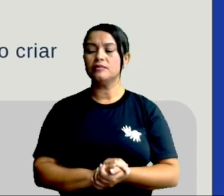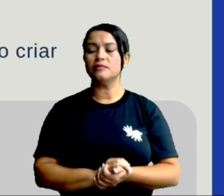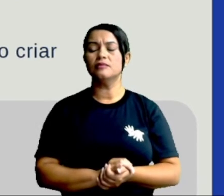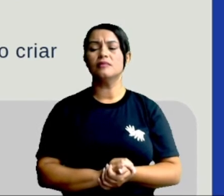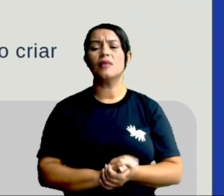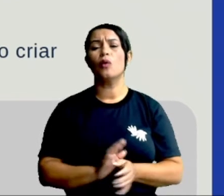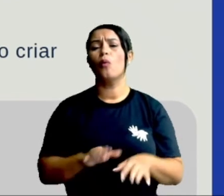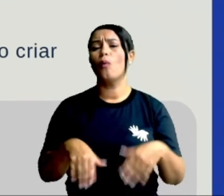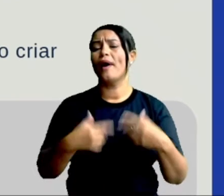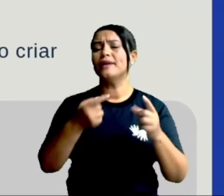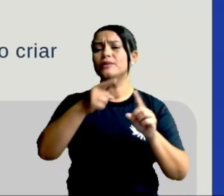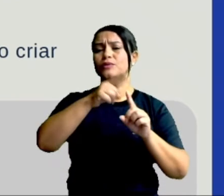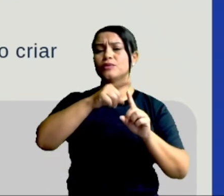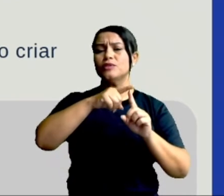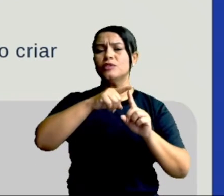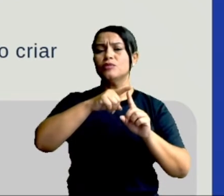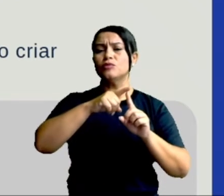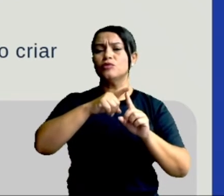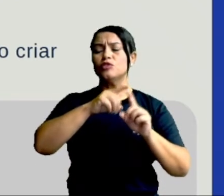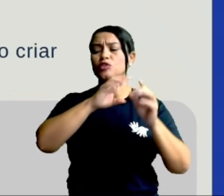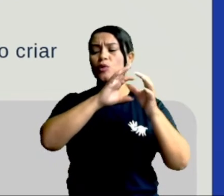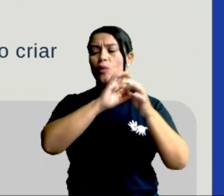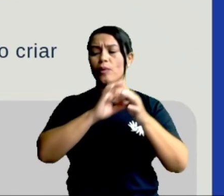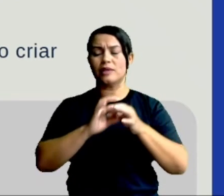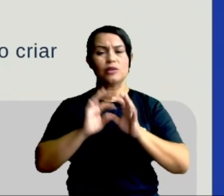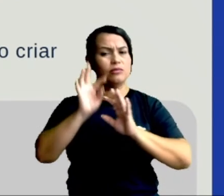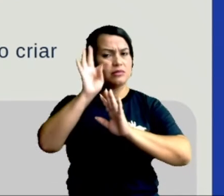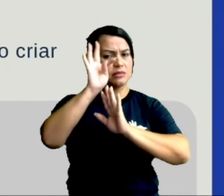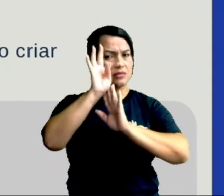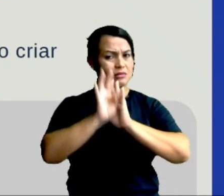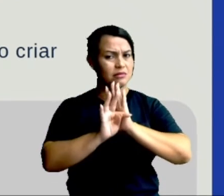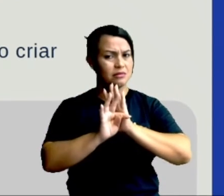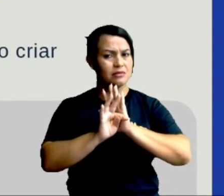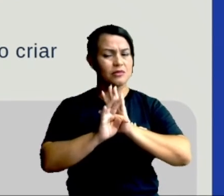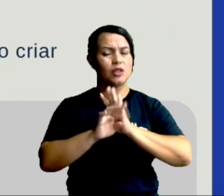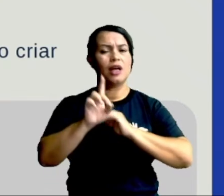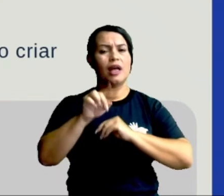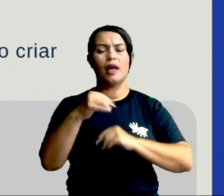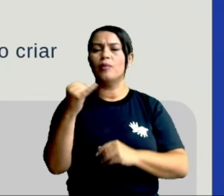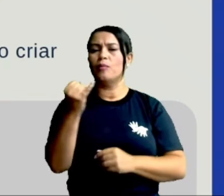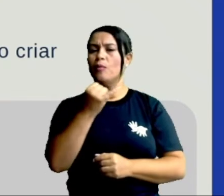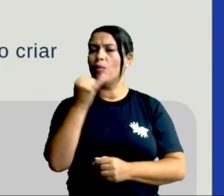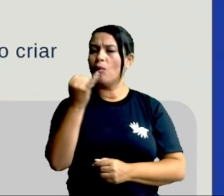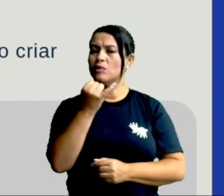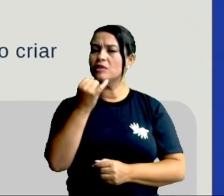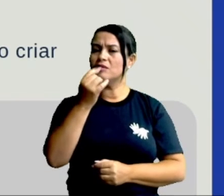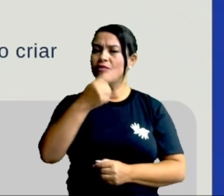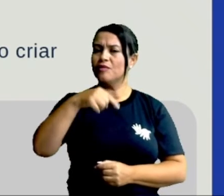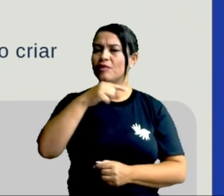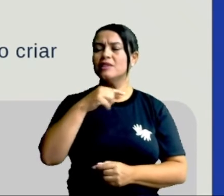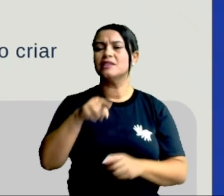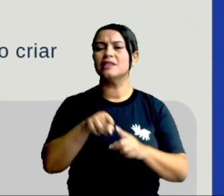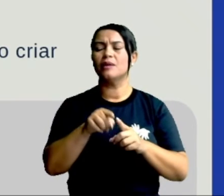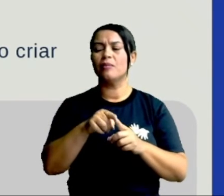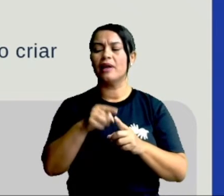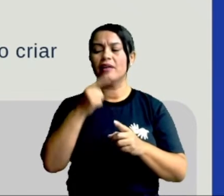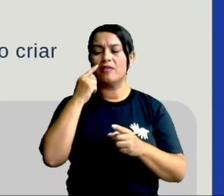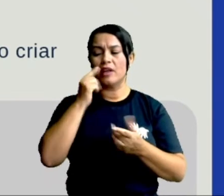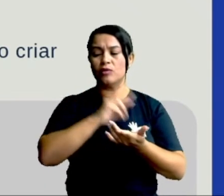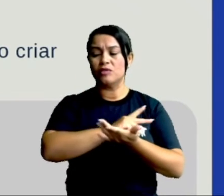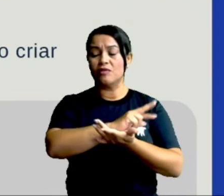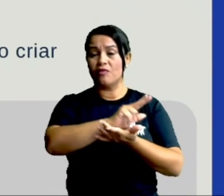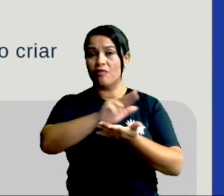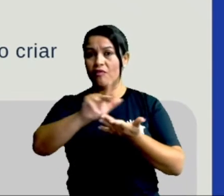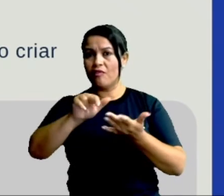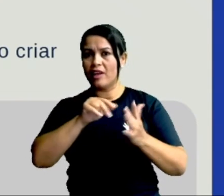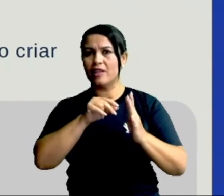Então, tipos de coesão textual. Eu acho que penso que isso é importante a gente se debruçar sobre esses vários